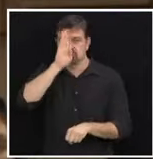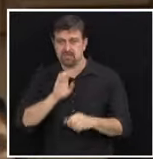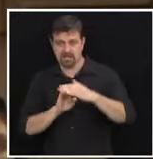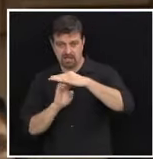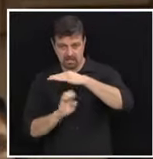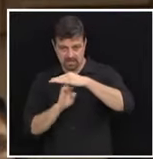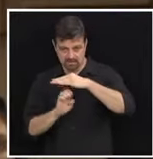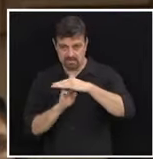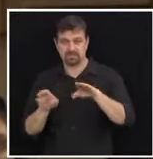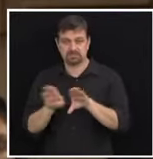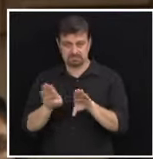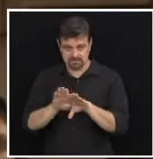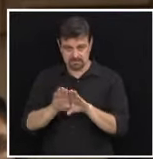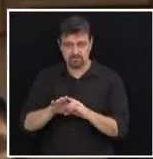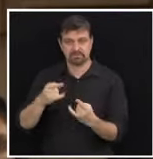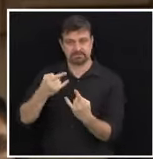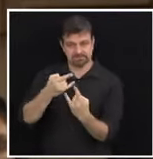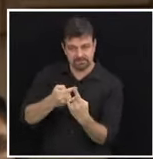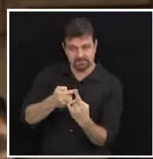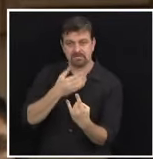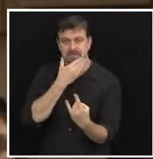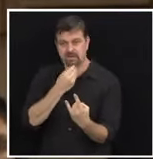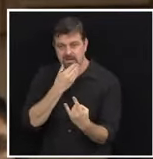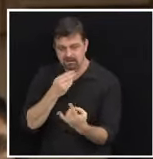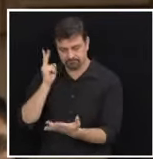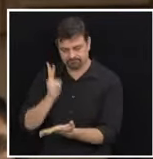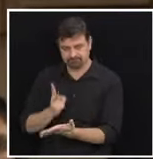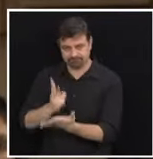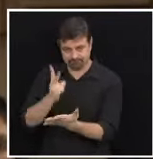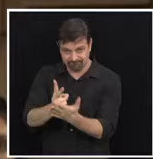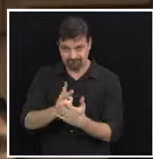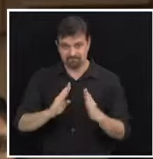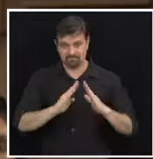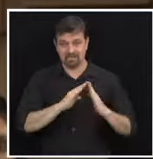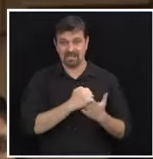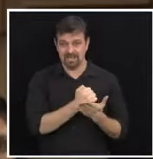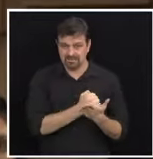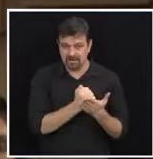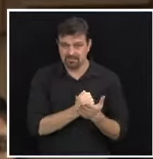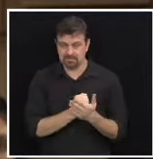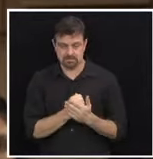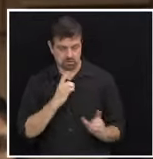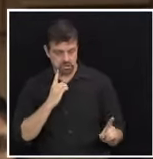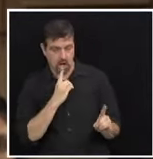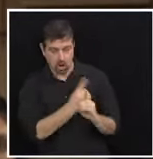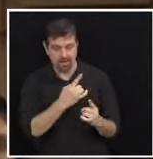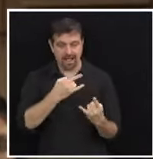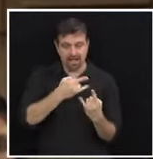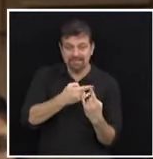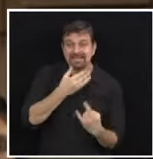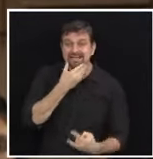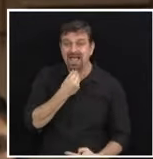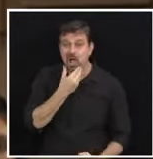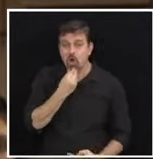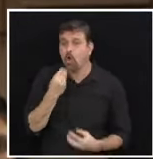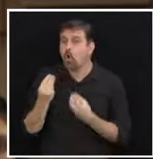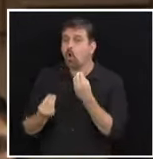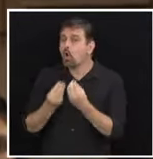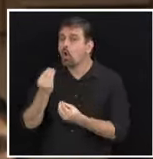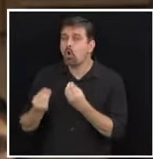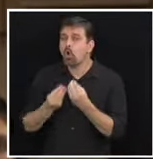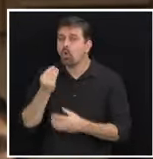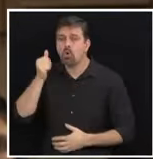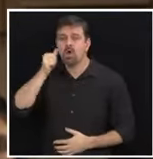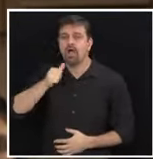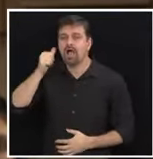também fornecem, eu acho que a maioria, assim, farmácias que a gente vê, camisinha masculina. E como que fica a prática,